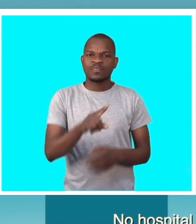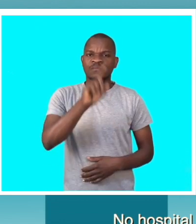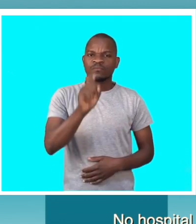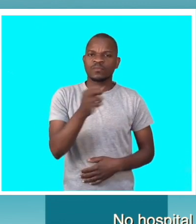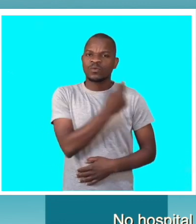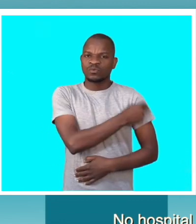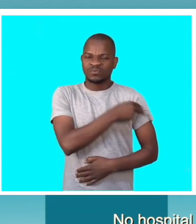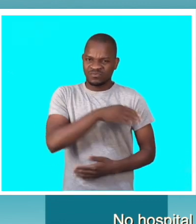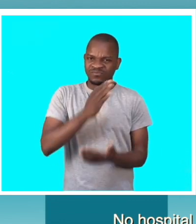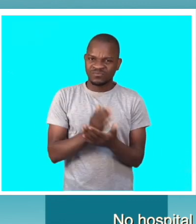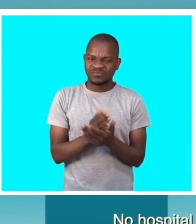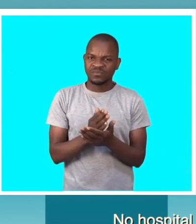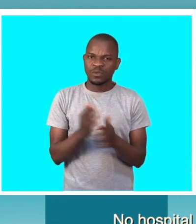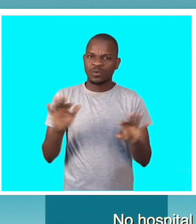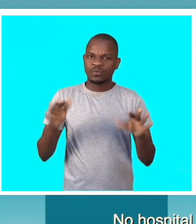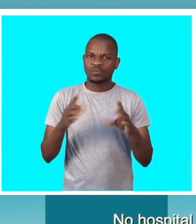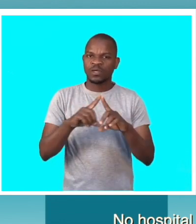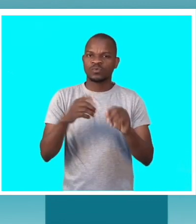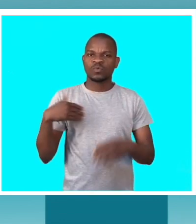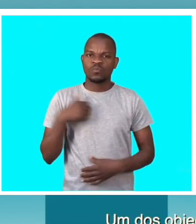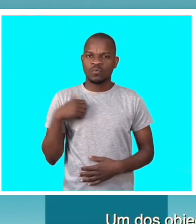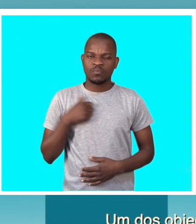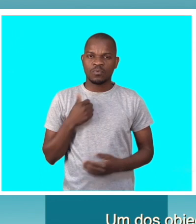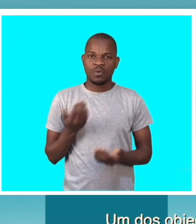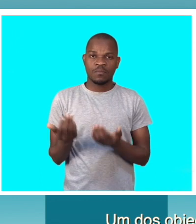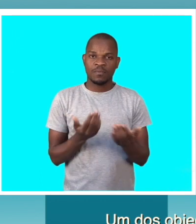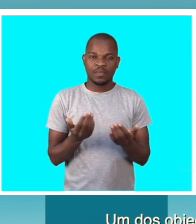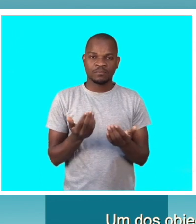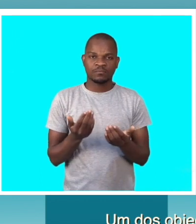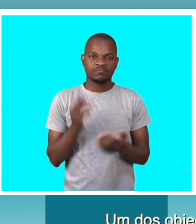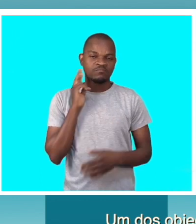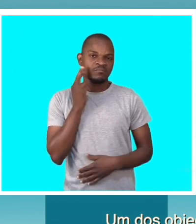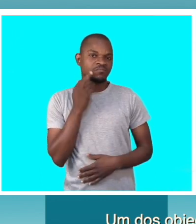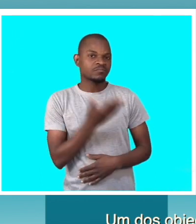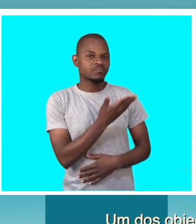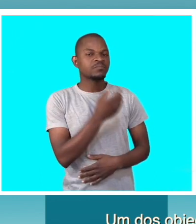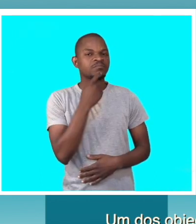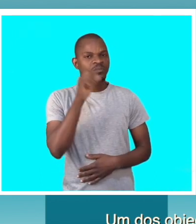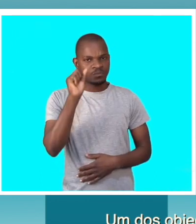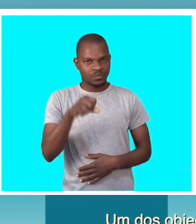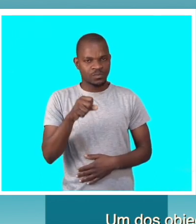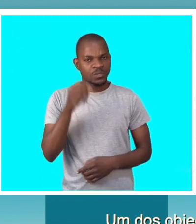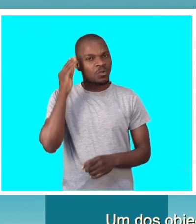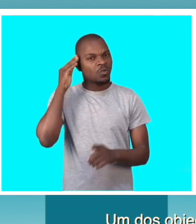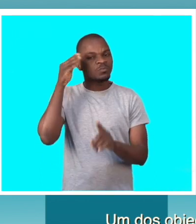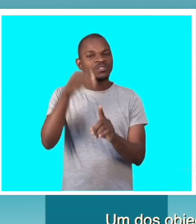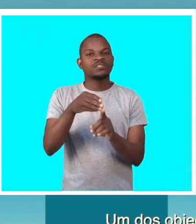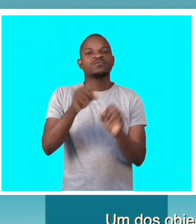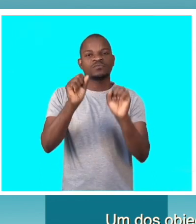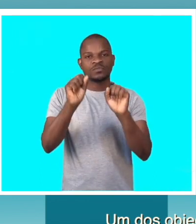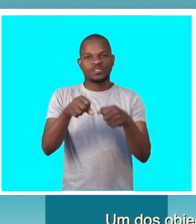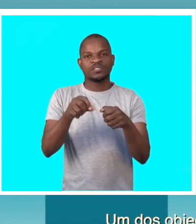tem conseguido a diminuição mesmo da mortalidade. Um dos objetivos do parto humanizado é esse, que é